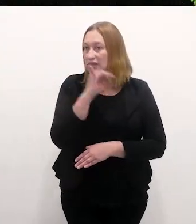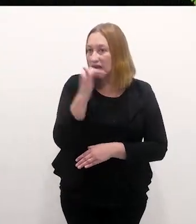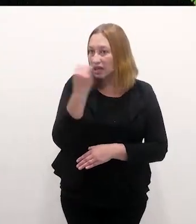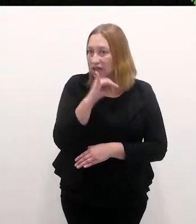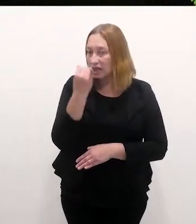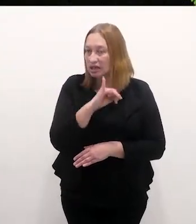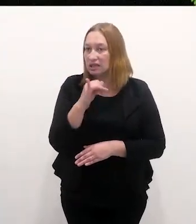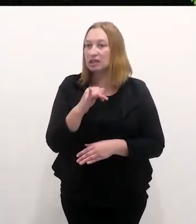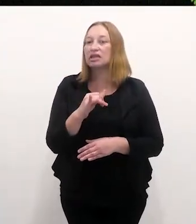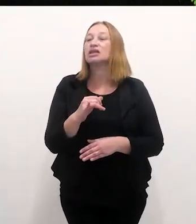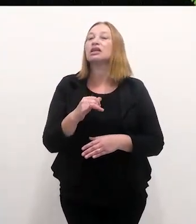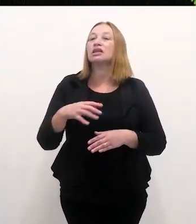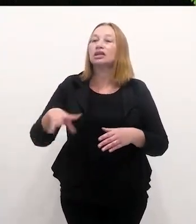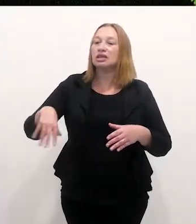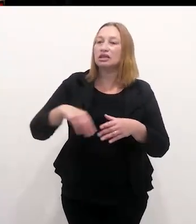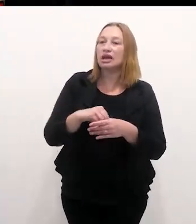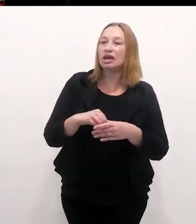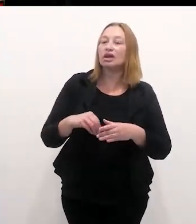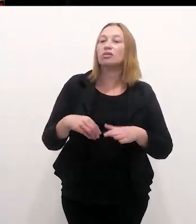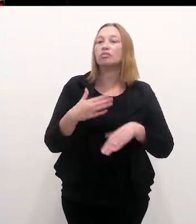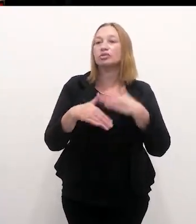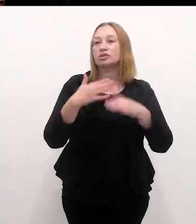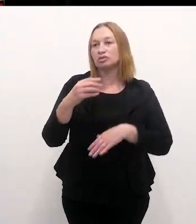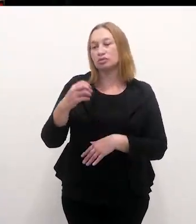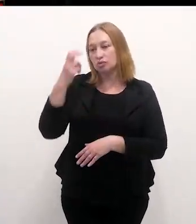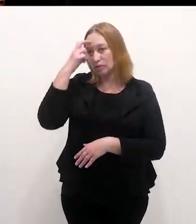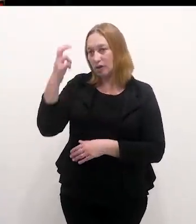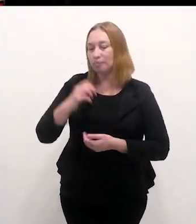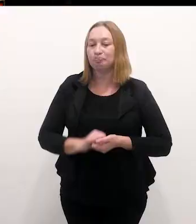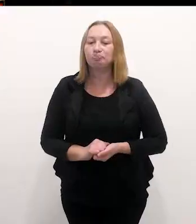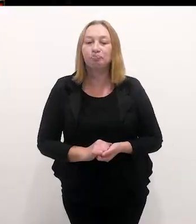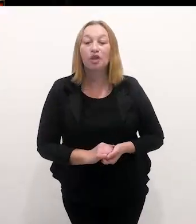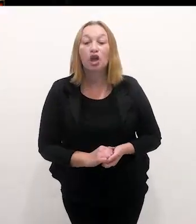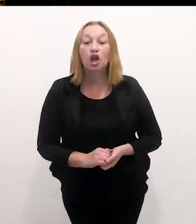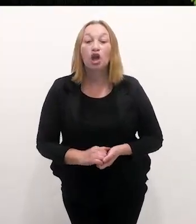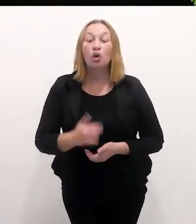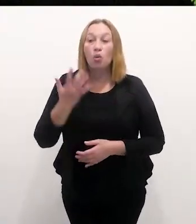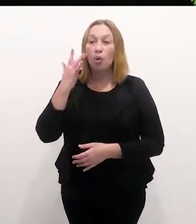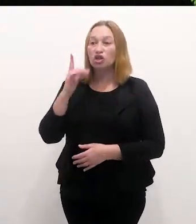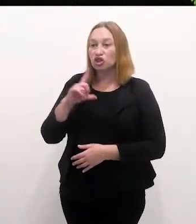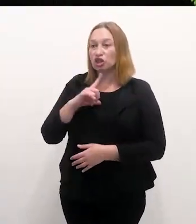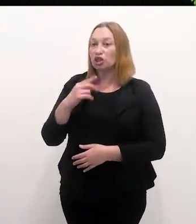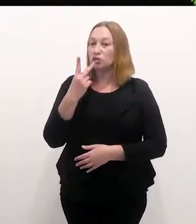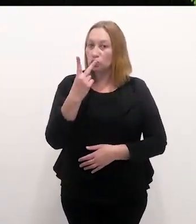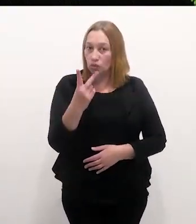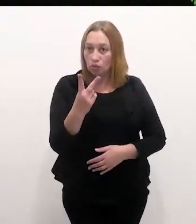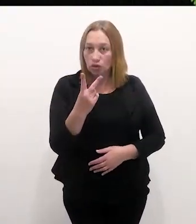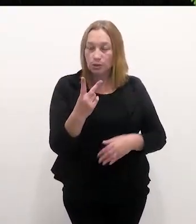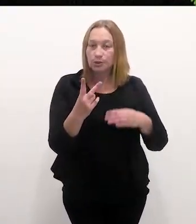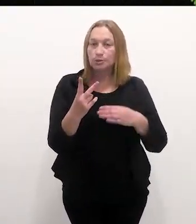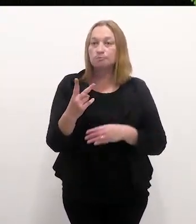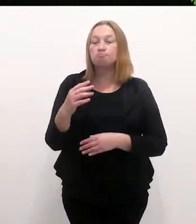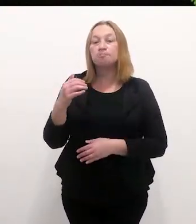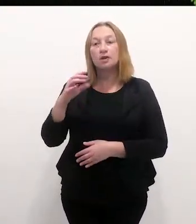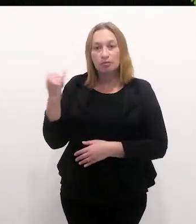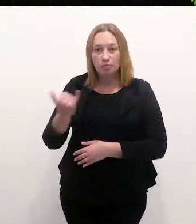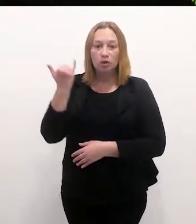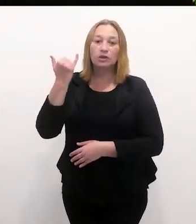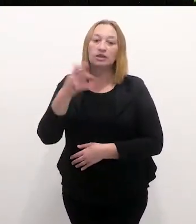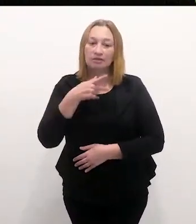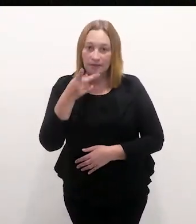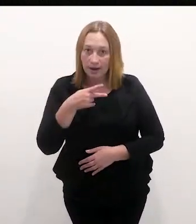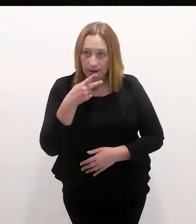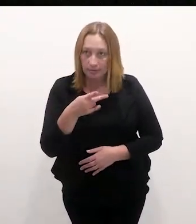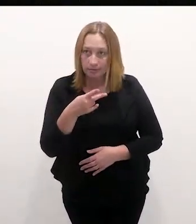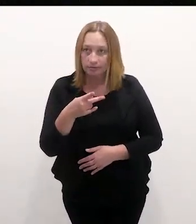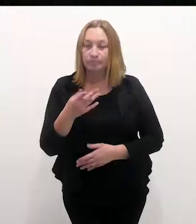que integram esse processo cultural? Tá. Eu acho que tem dois elementos muito importantes